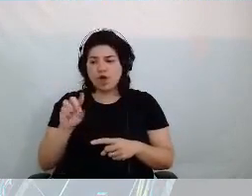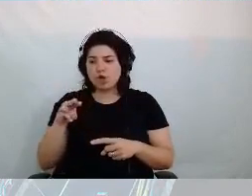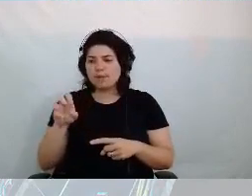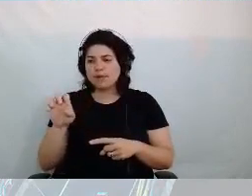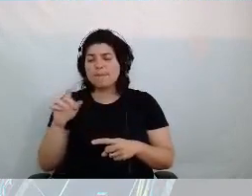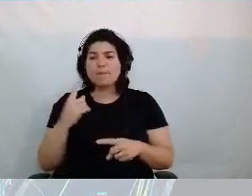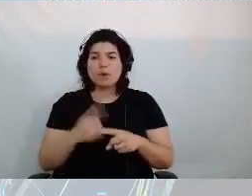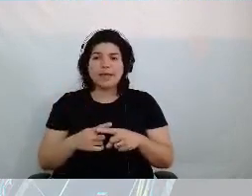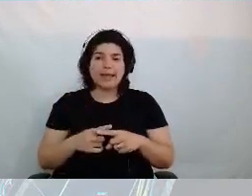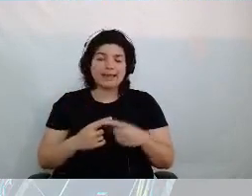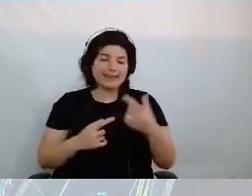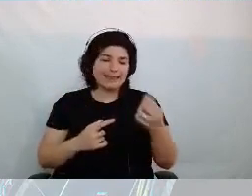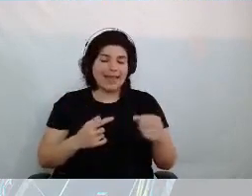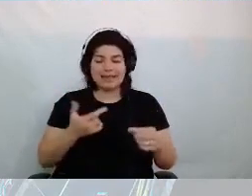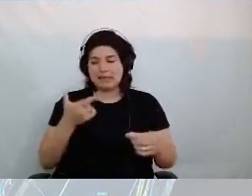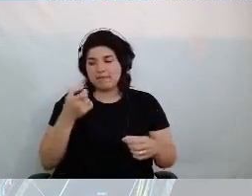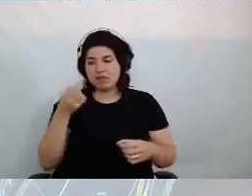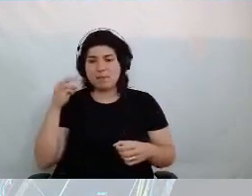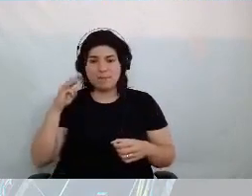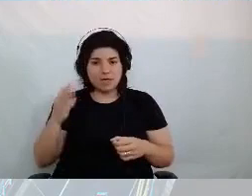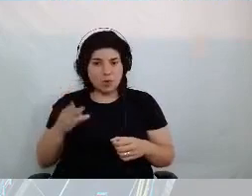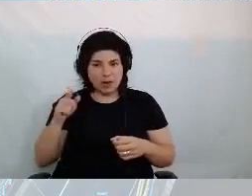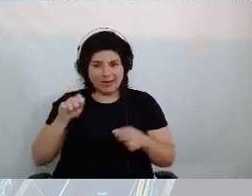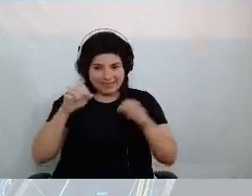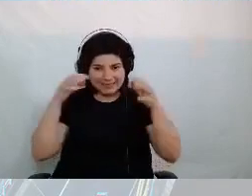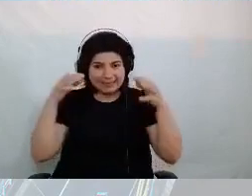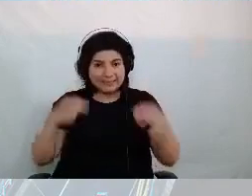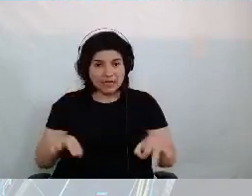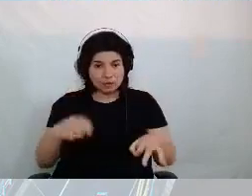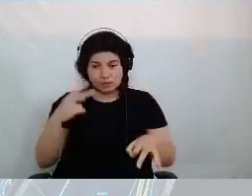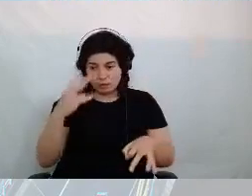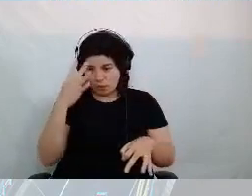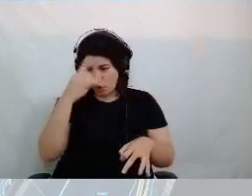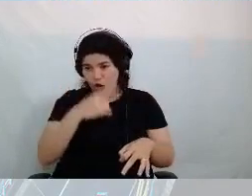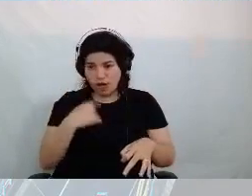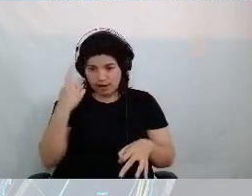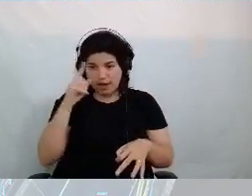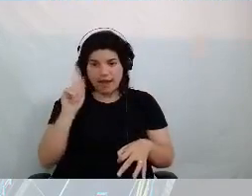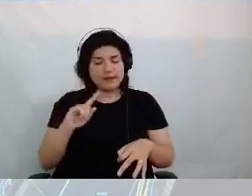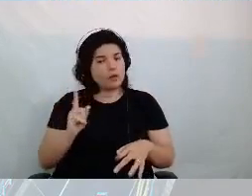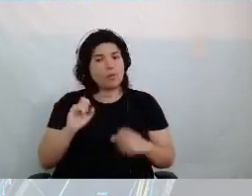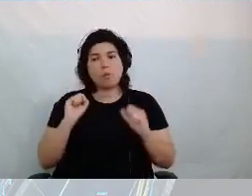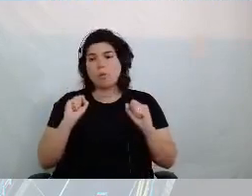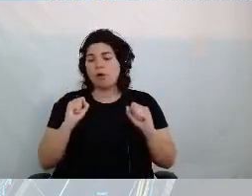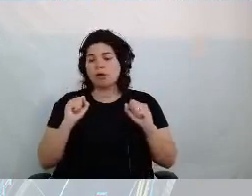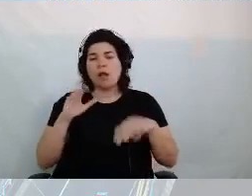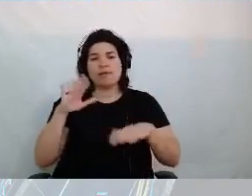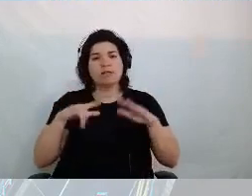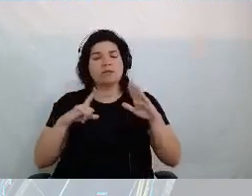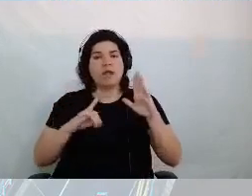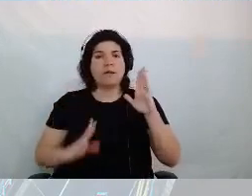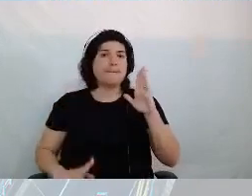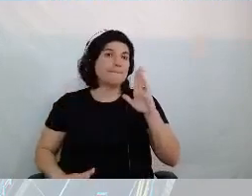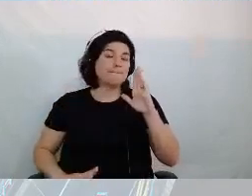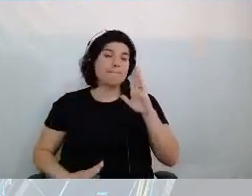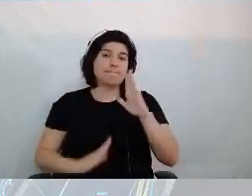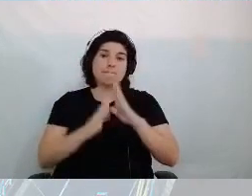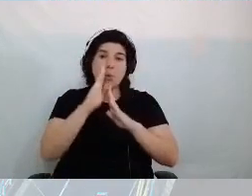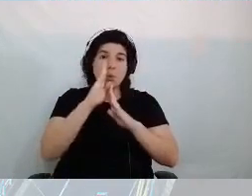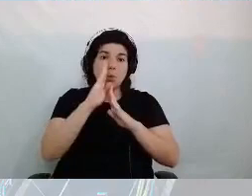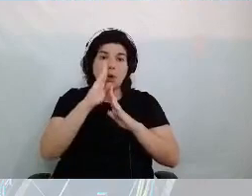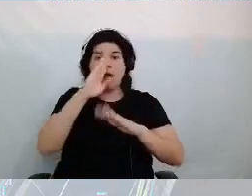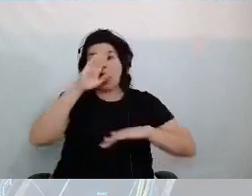20 milhões, não é diluído certinho nas 24 horas. Eu posso ter picos onde eu tenho maiores volumes